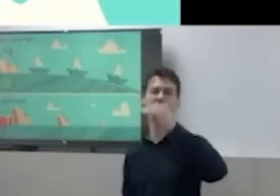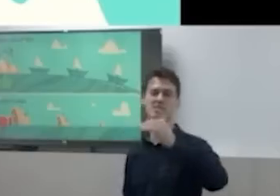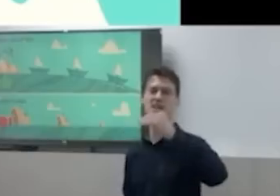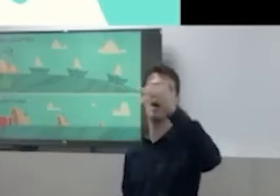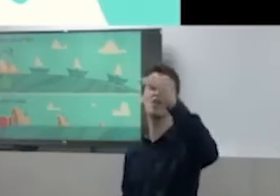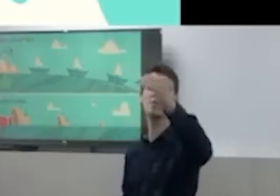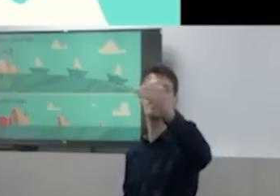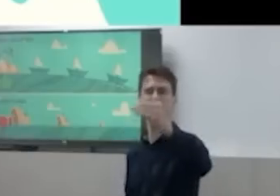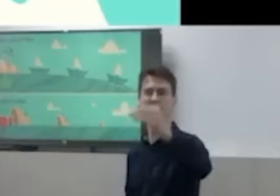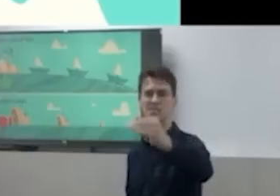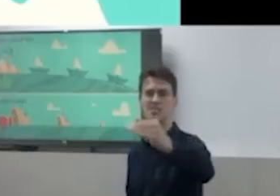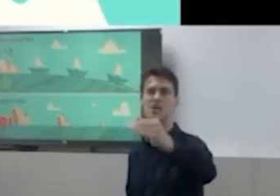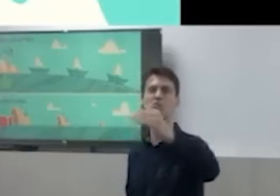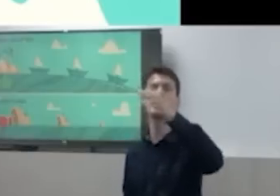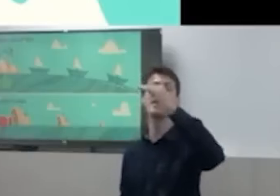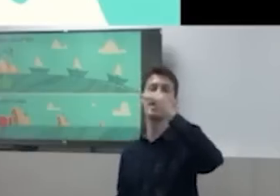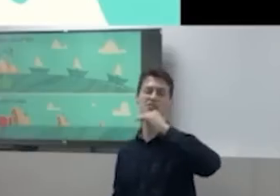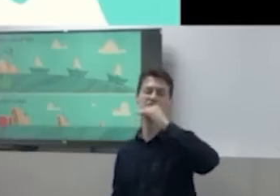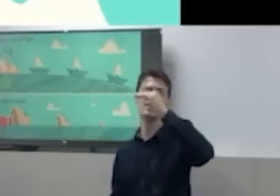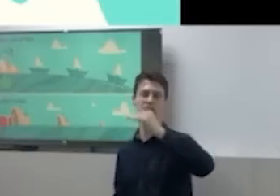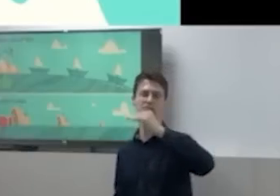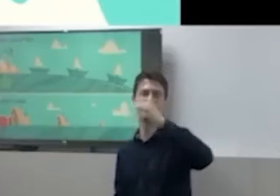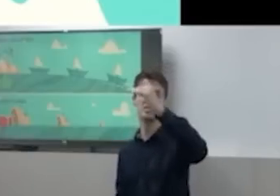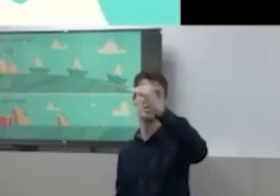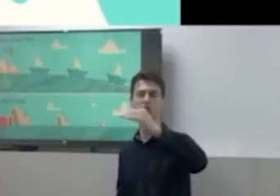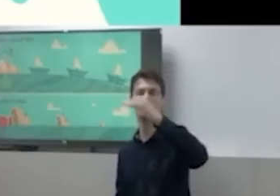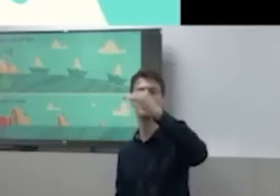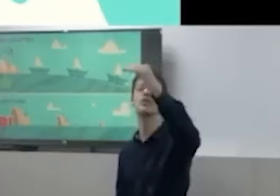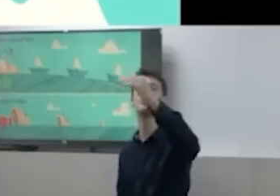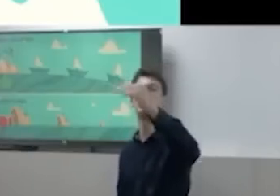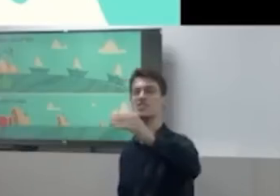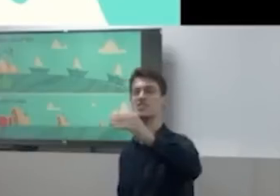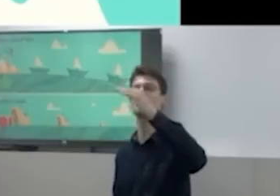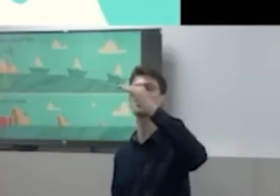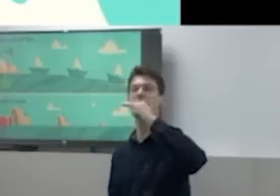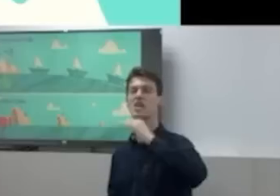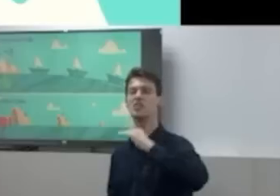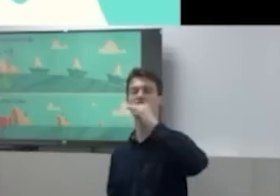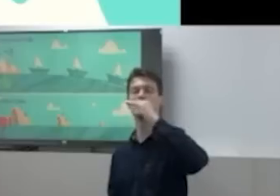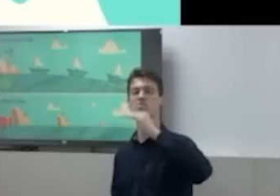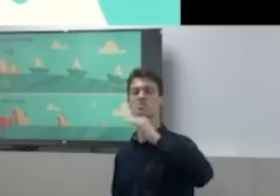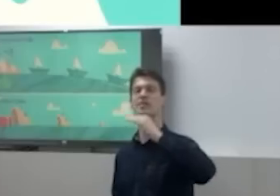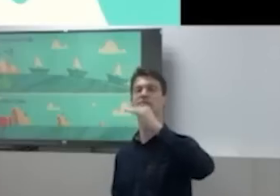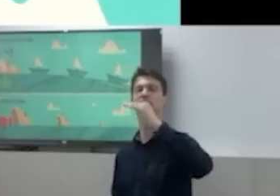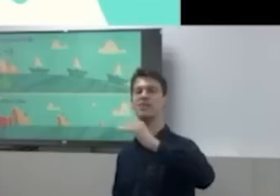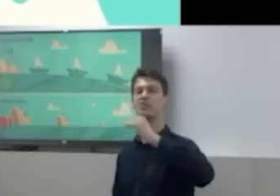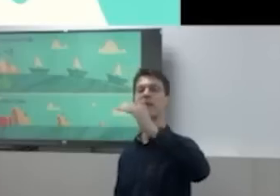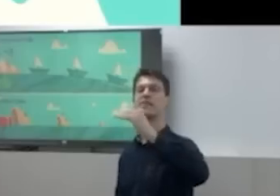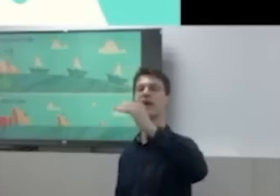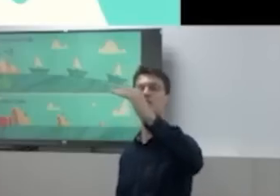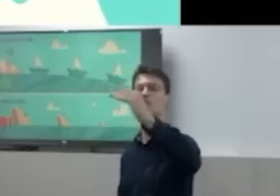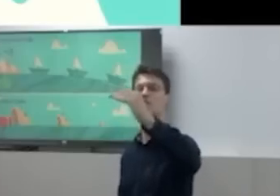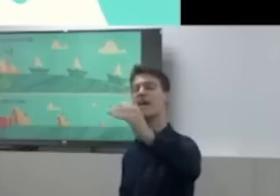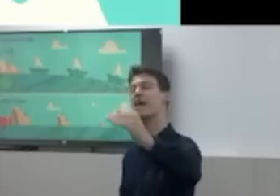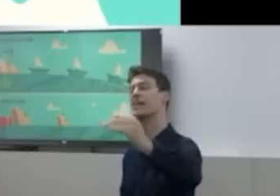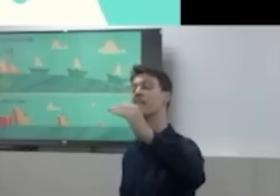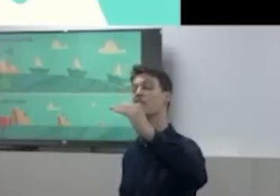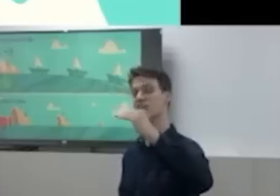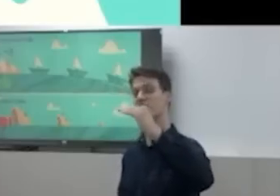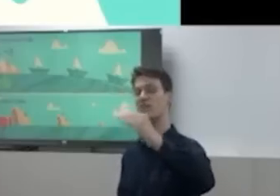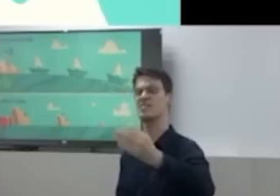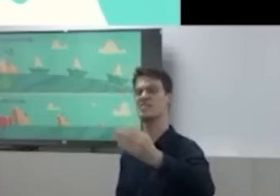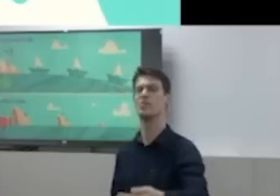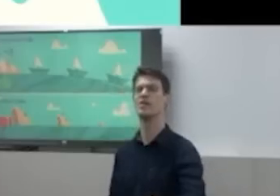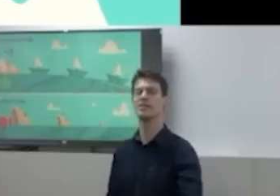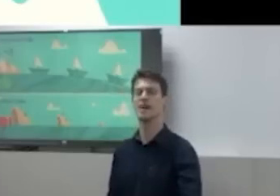é, ao se afastar uma embarcação, ela vai se afastando, ela vai ficando mais distante, e nós vamos perdendo pedaços